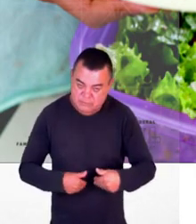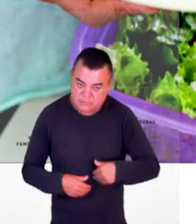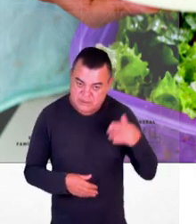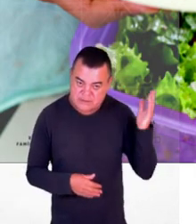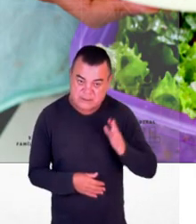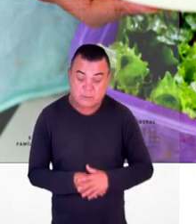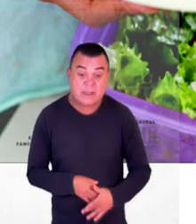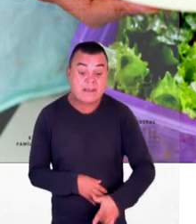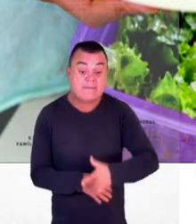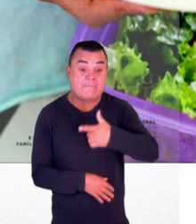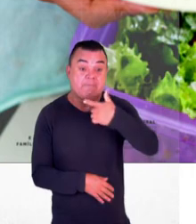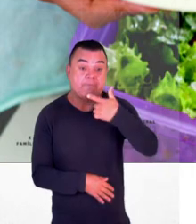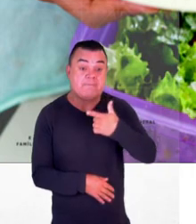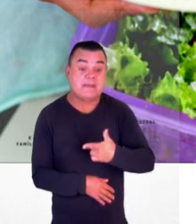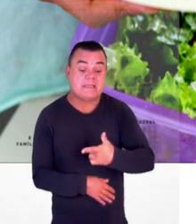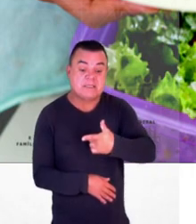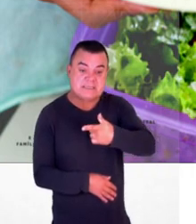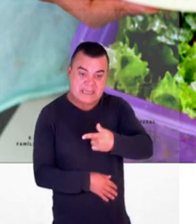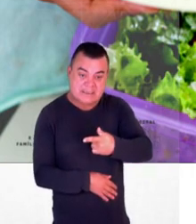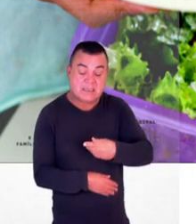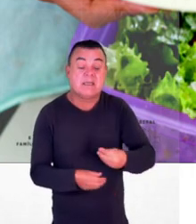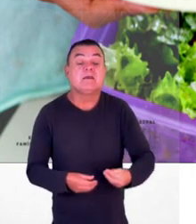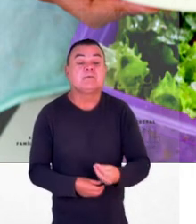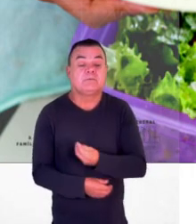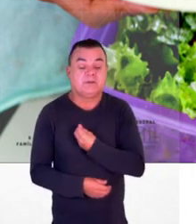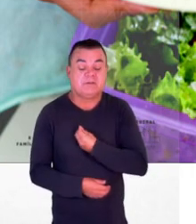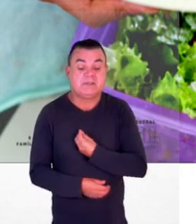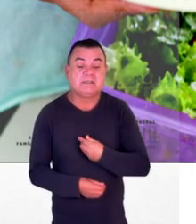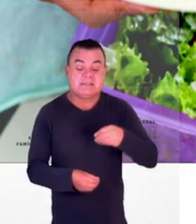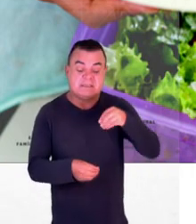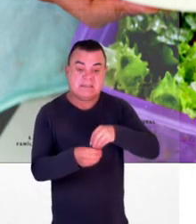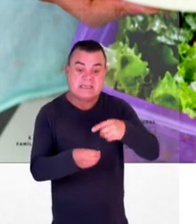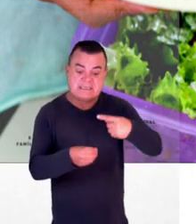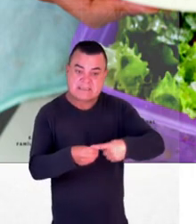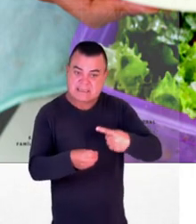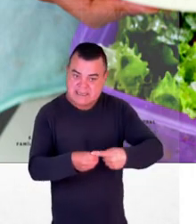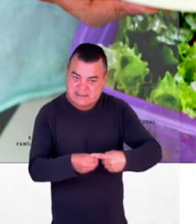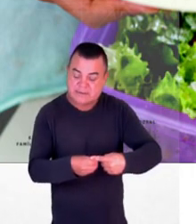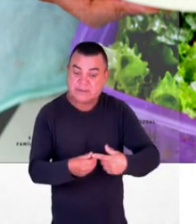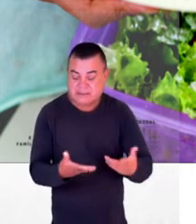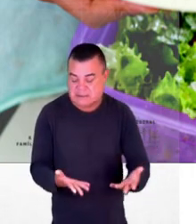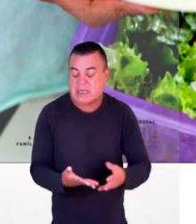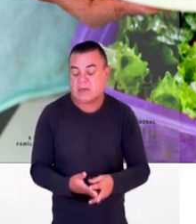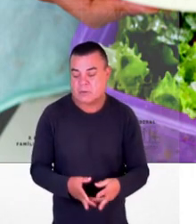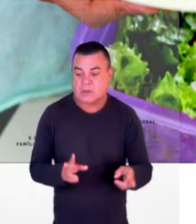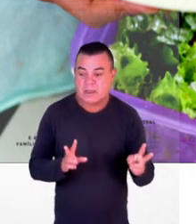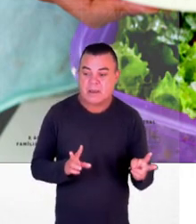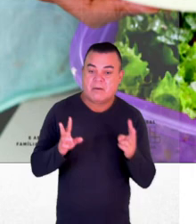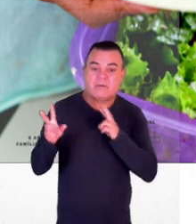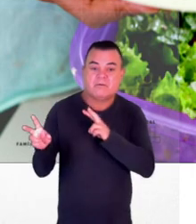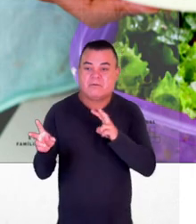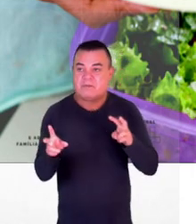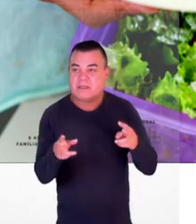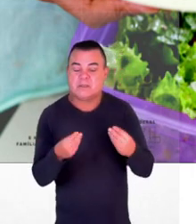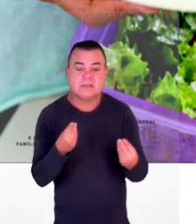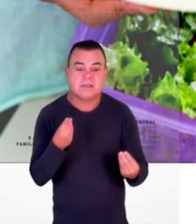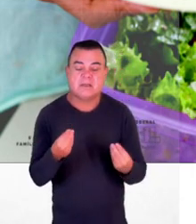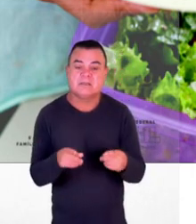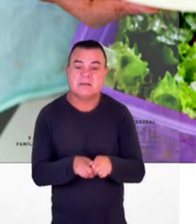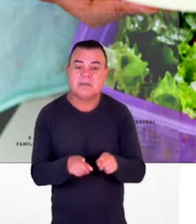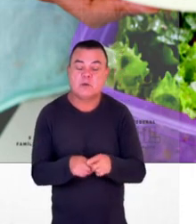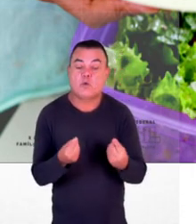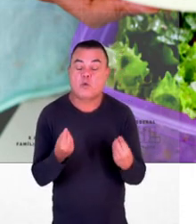27 milhões delas estão nas cidades e nos centros urbanos então Eh olhando um pouco para essa dimensão também de como